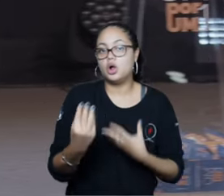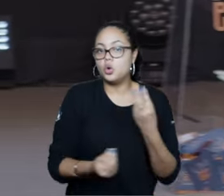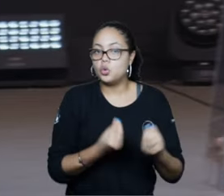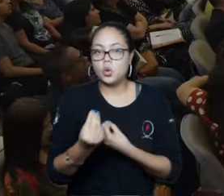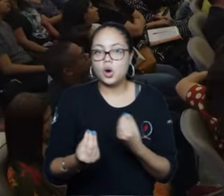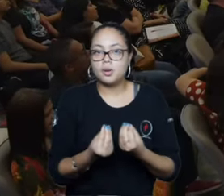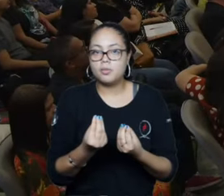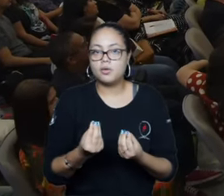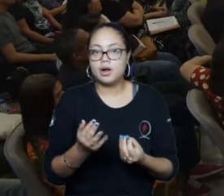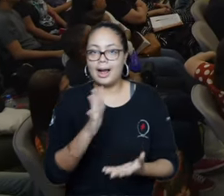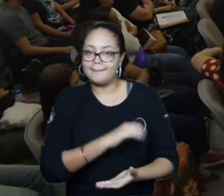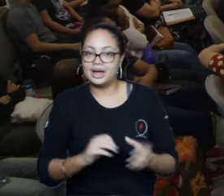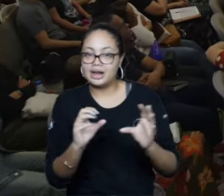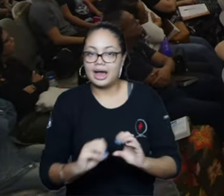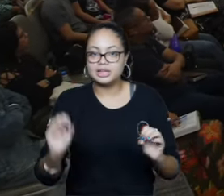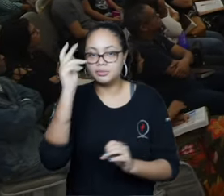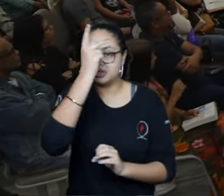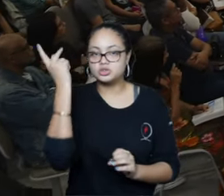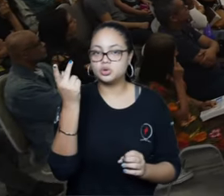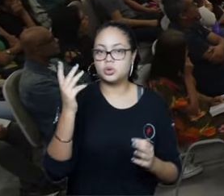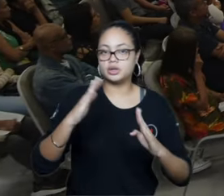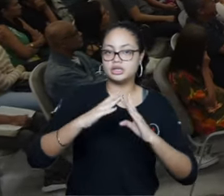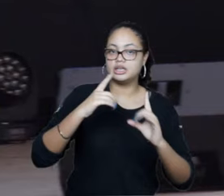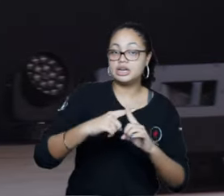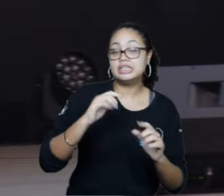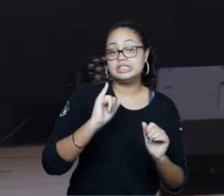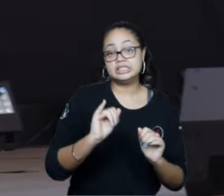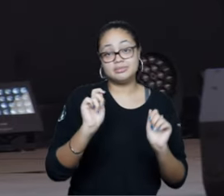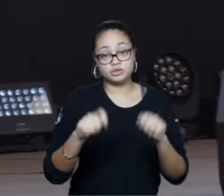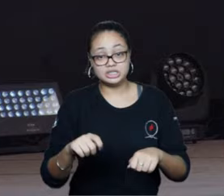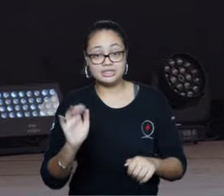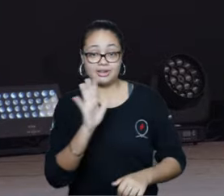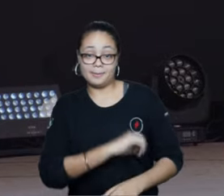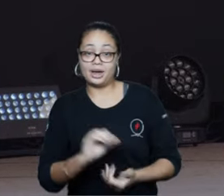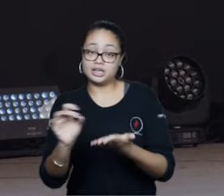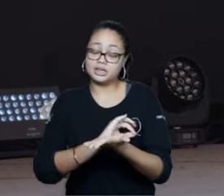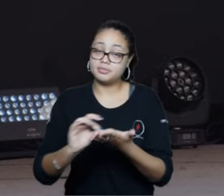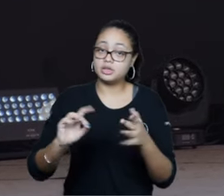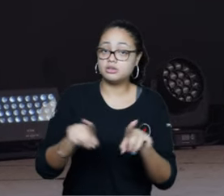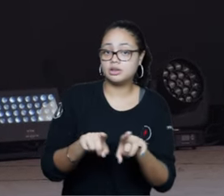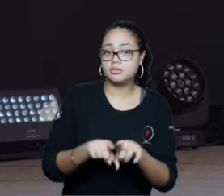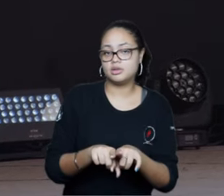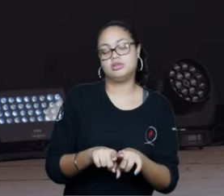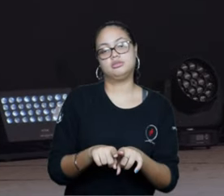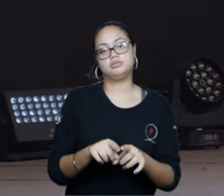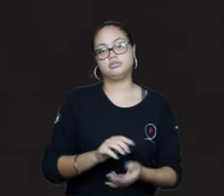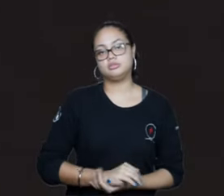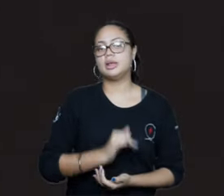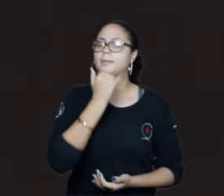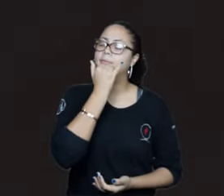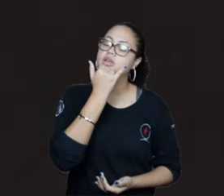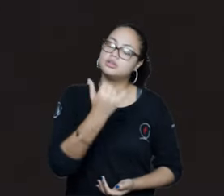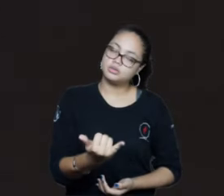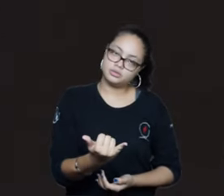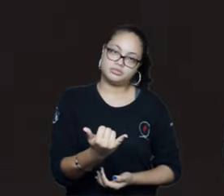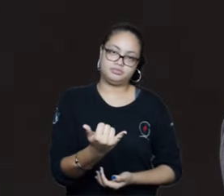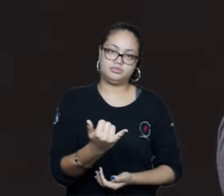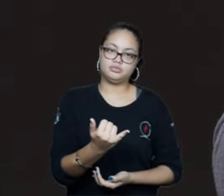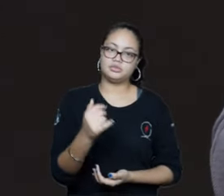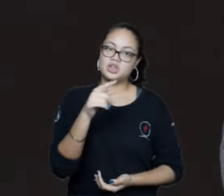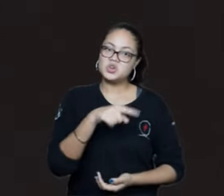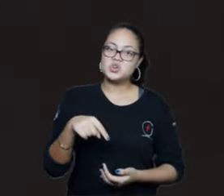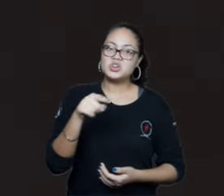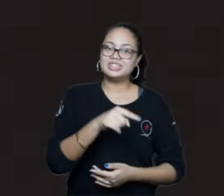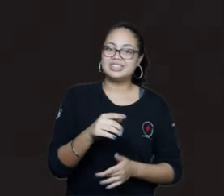amar um irmão da igreja se é possível até amar o inimigo perdoe meu irmão você